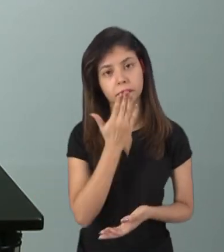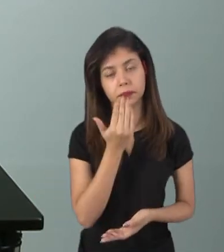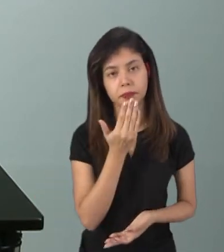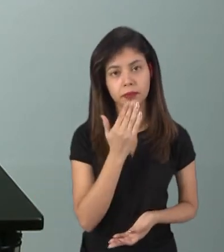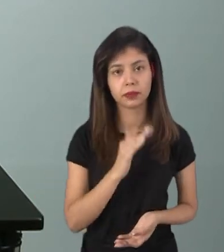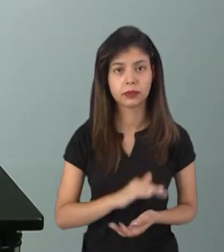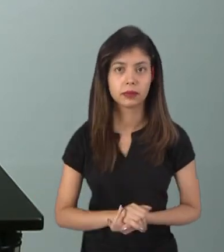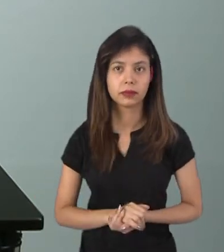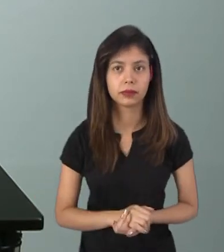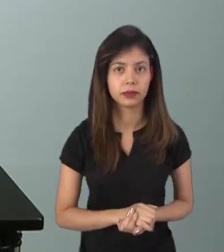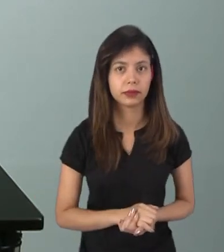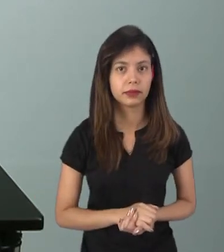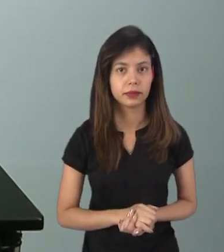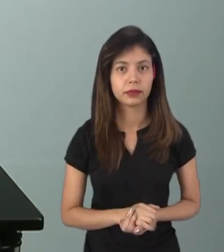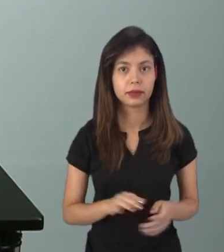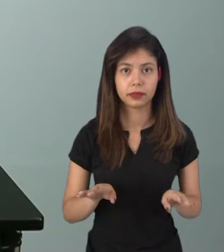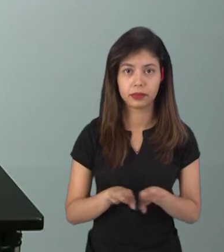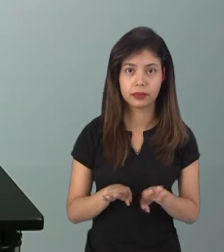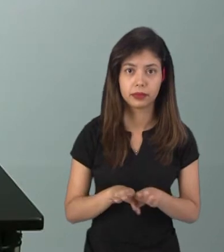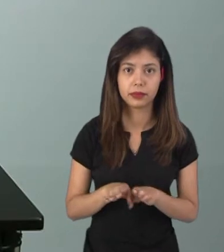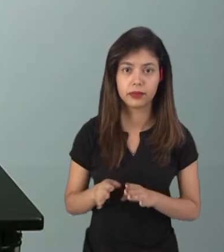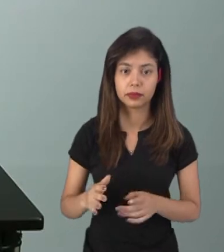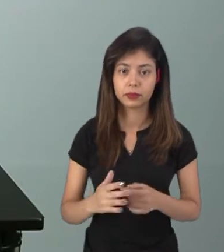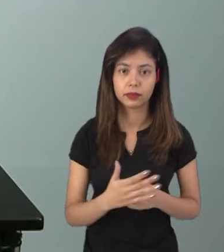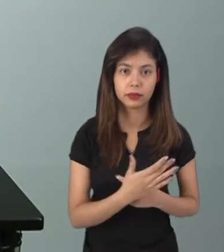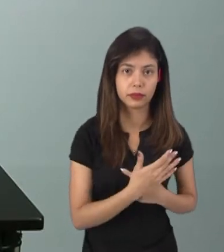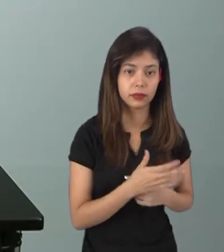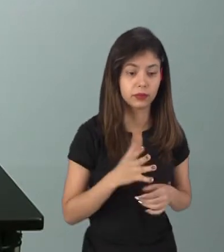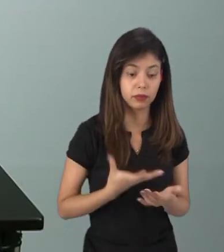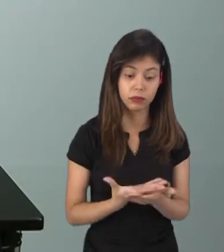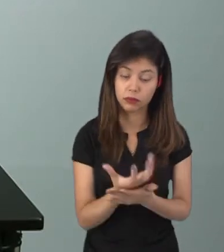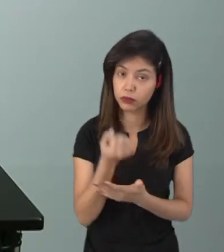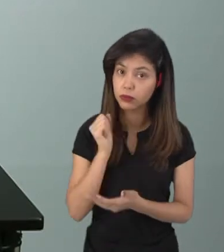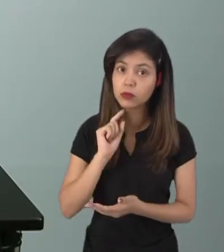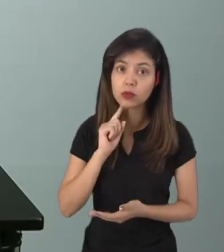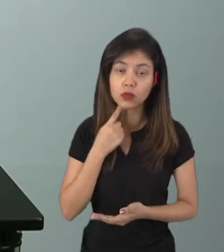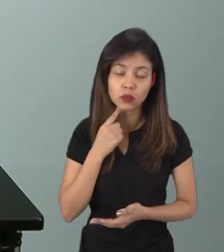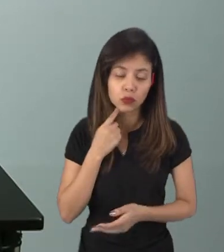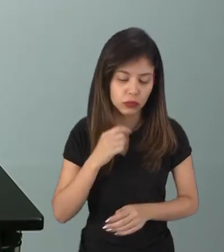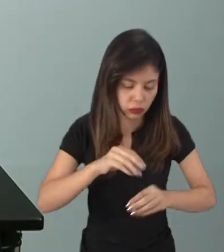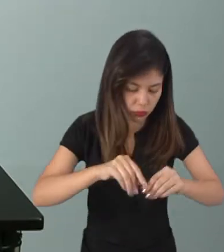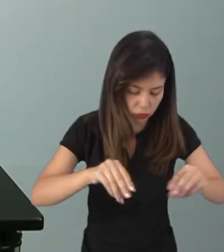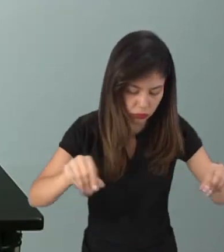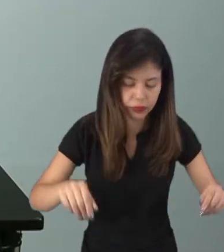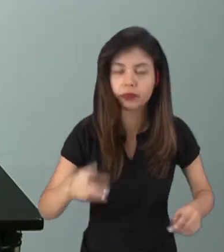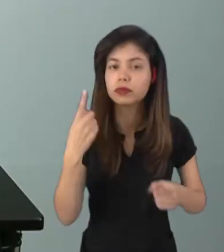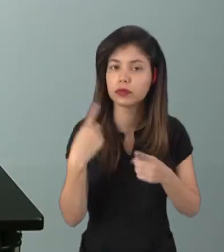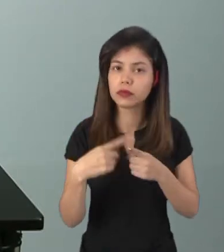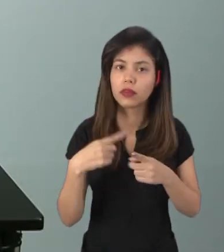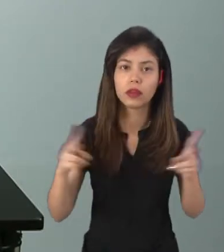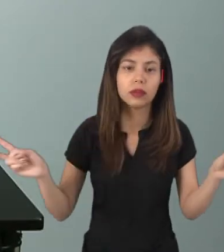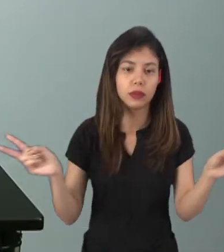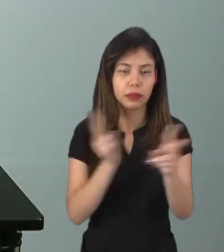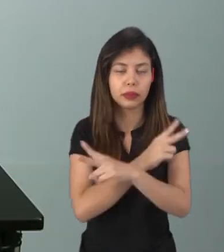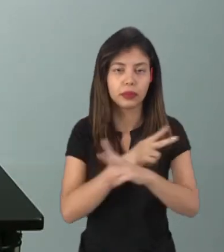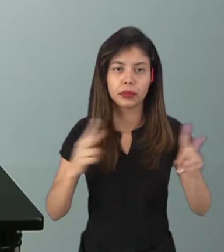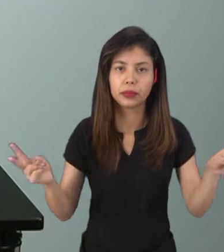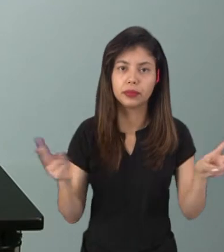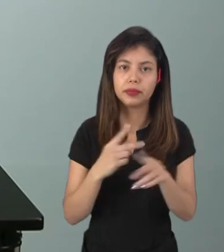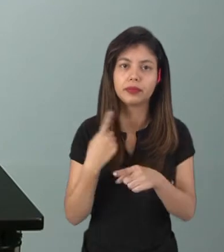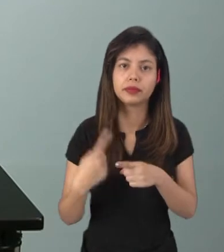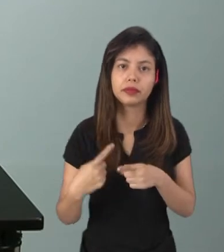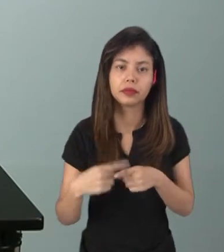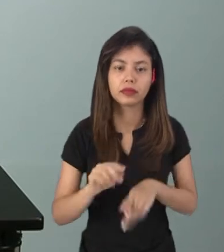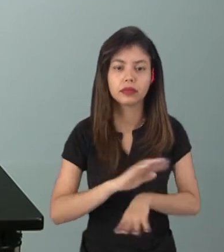né, sua bebida, mas tem que recolher os descartáveis. Por quê? Porque o vento, né, leva para